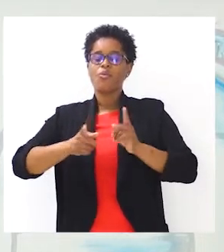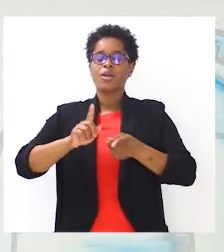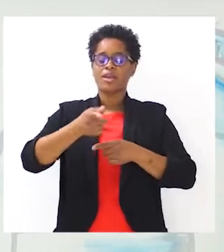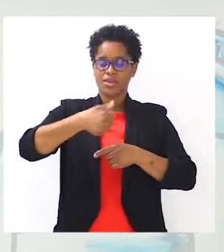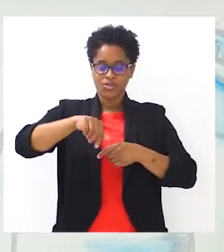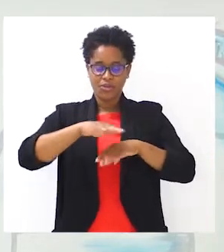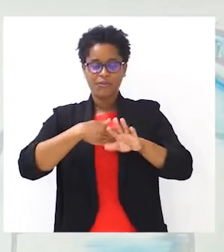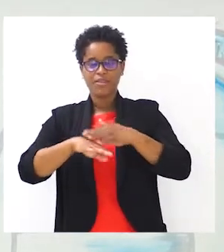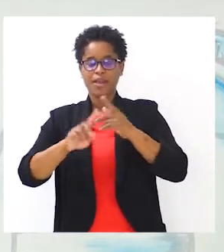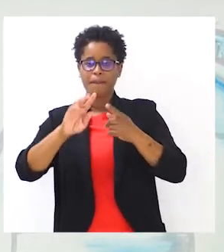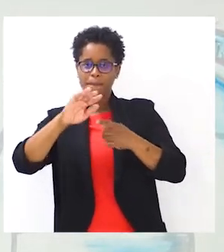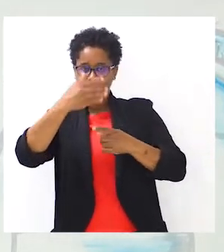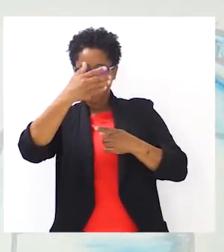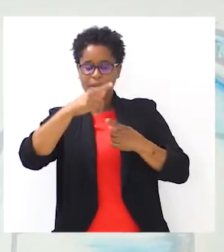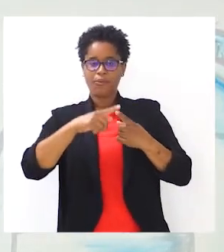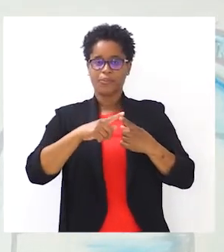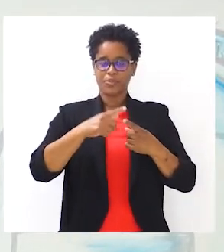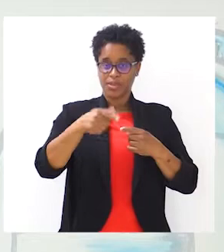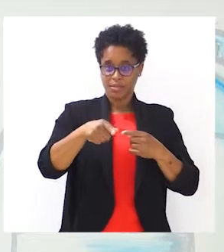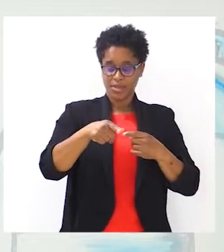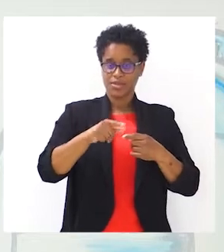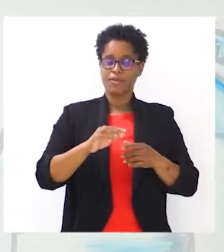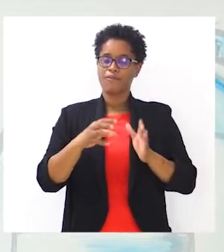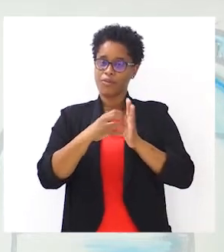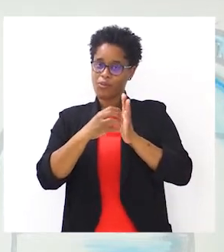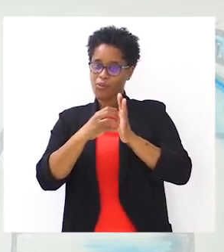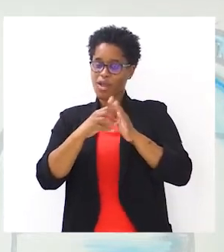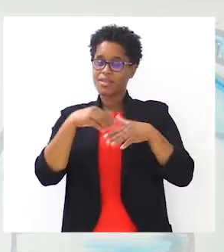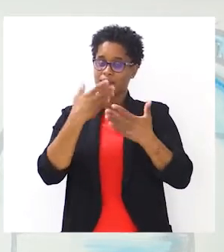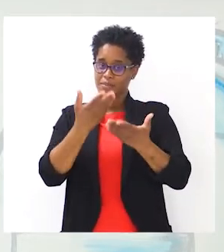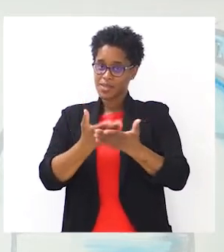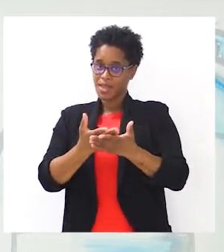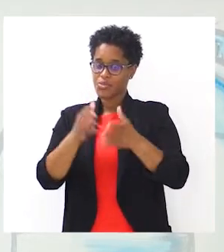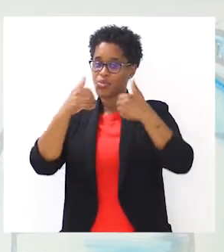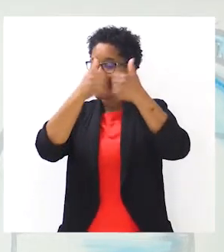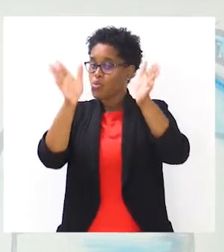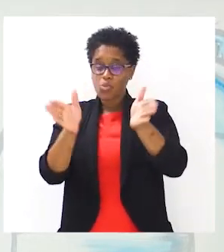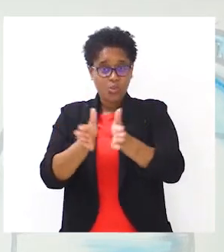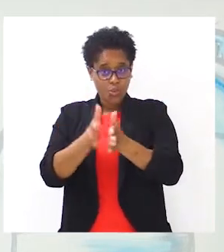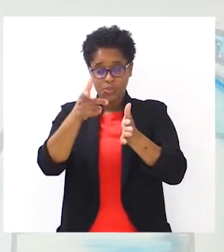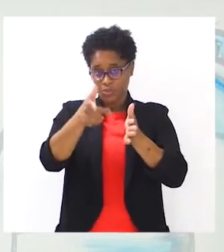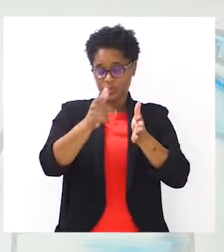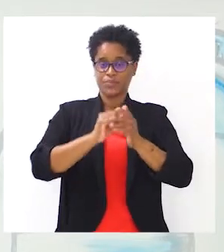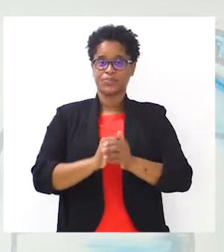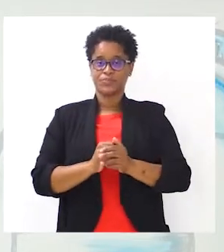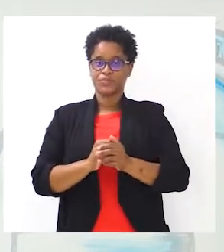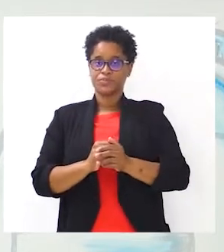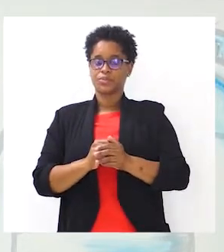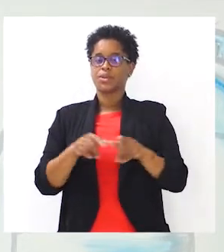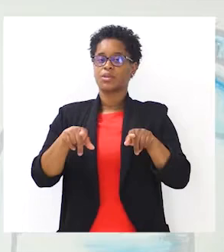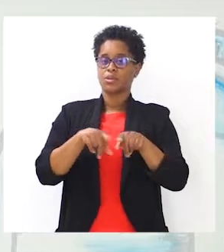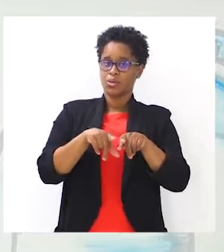primeiro? Temos esta figura que representa o inteiro, que significa